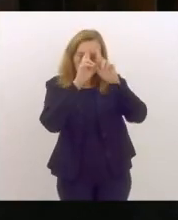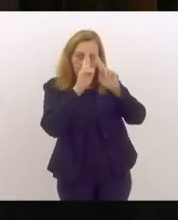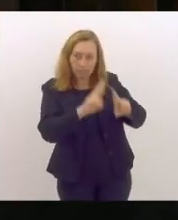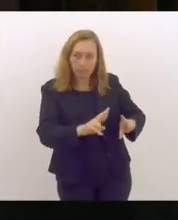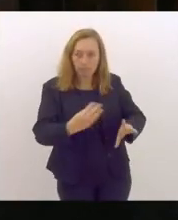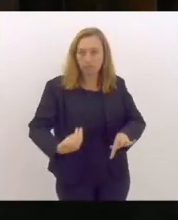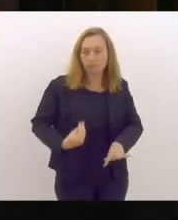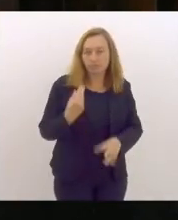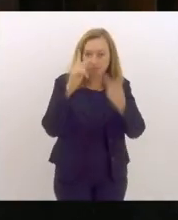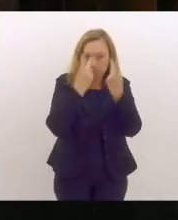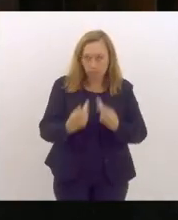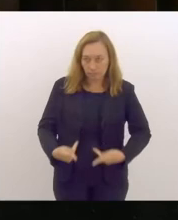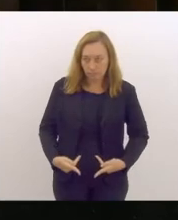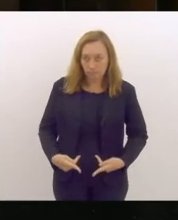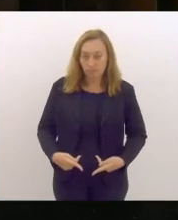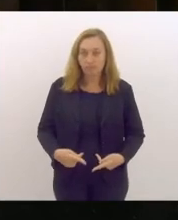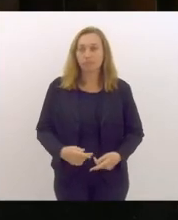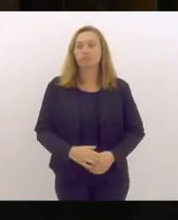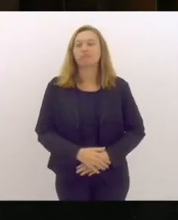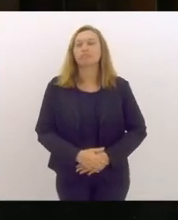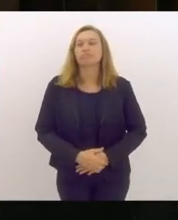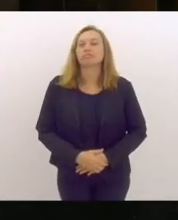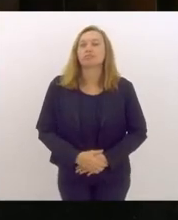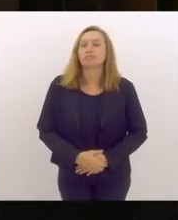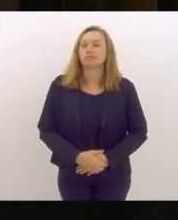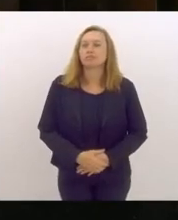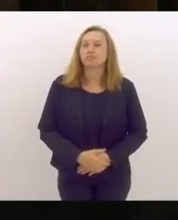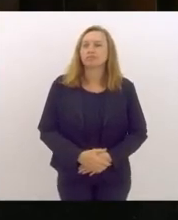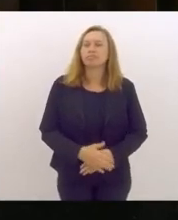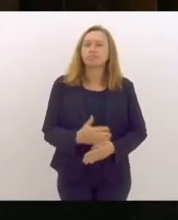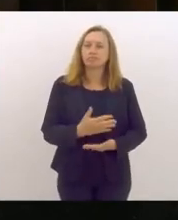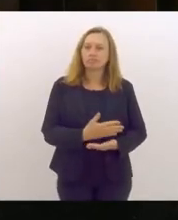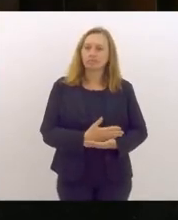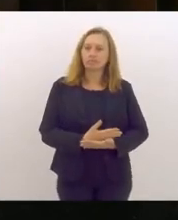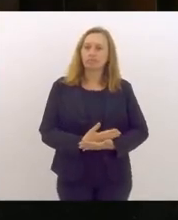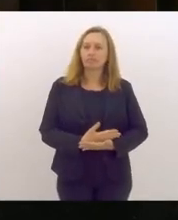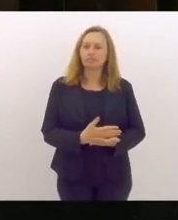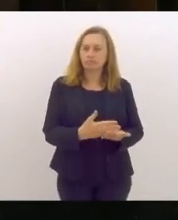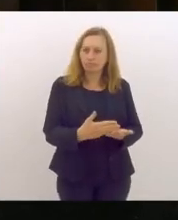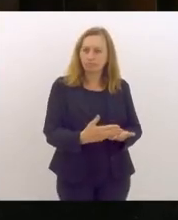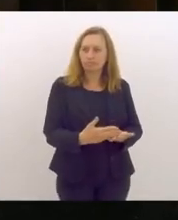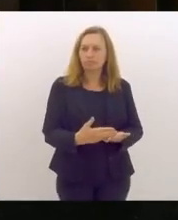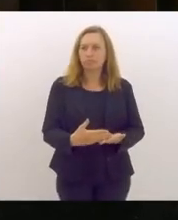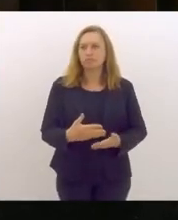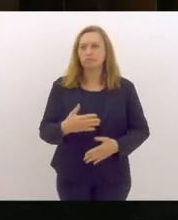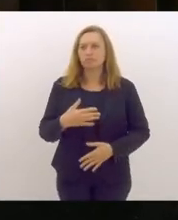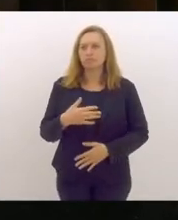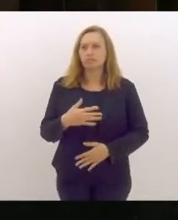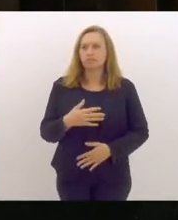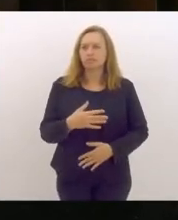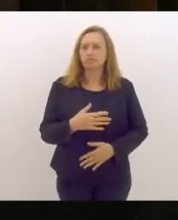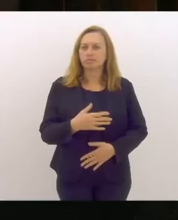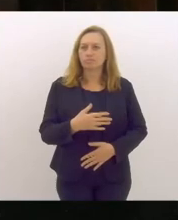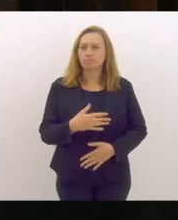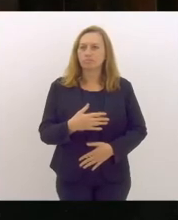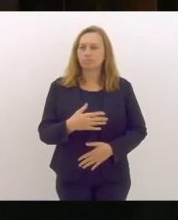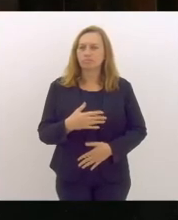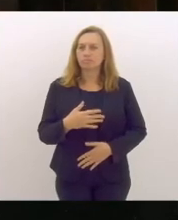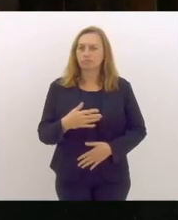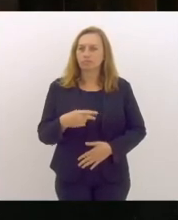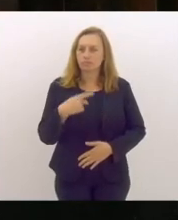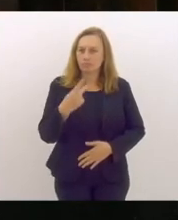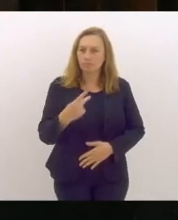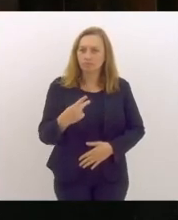pela vida humana enfim começo esse essa minha série sobre o